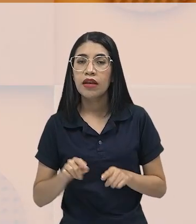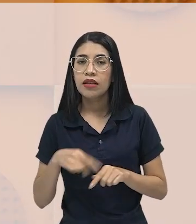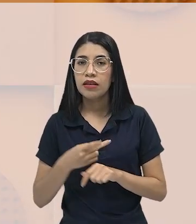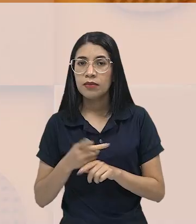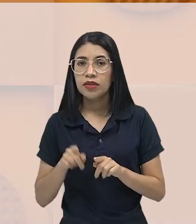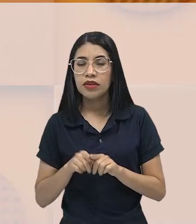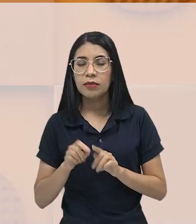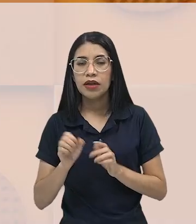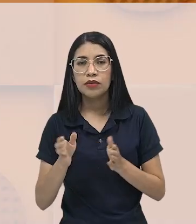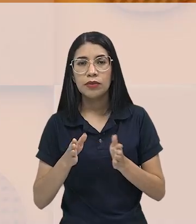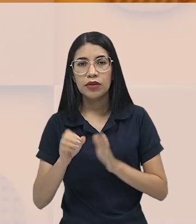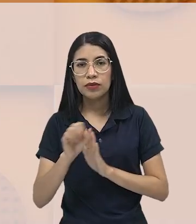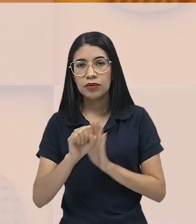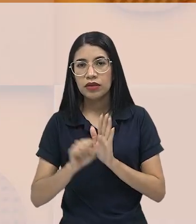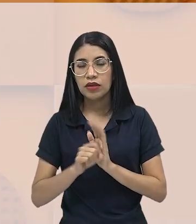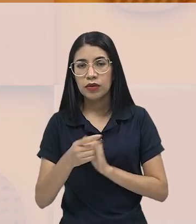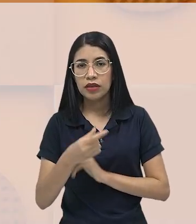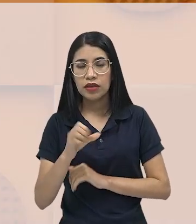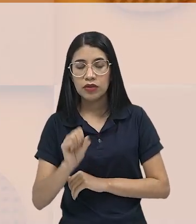lá no século XVIII, lá para